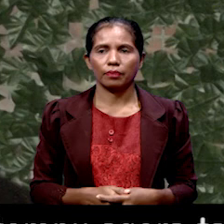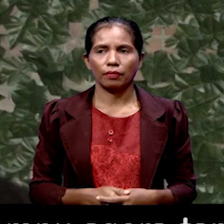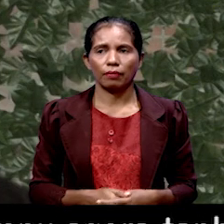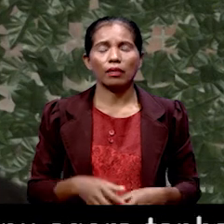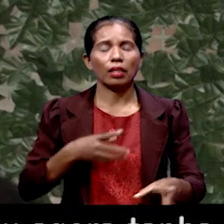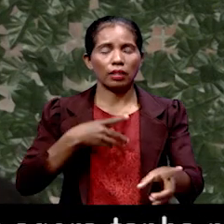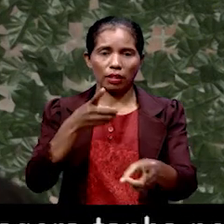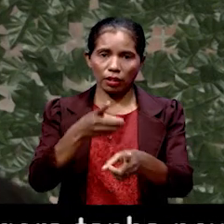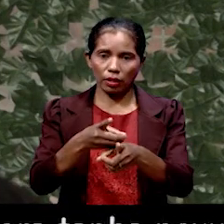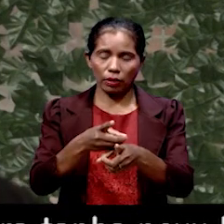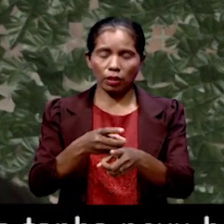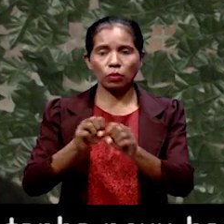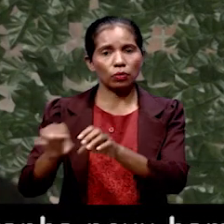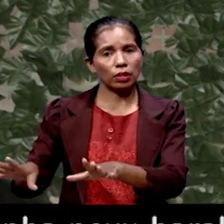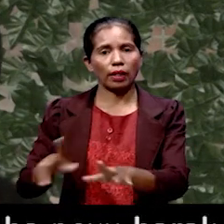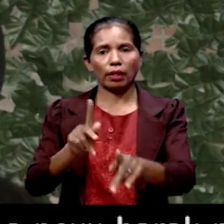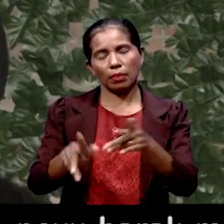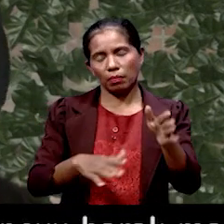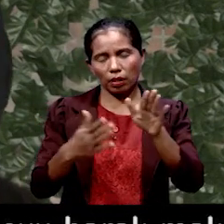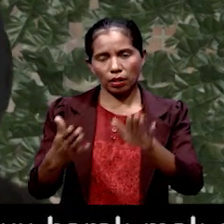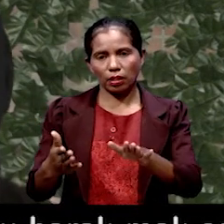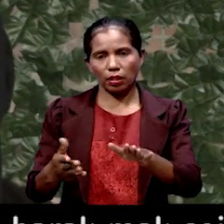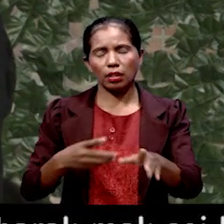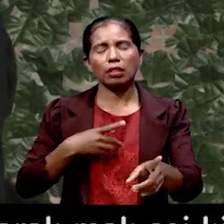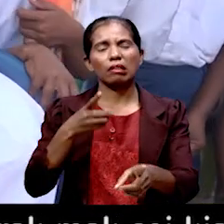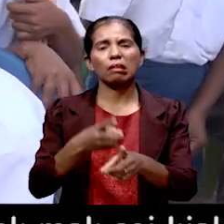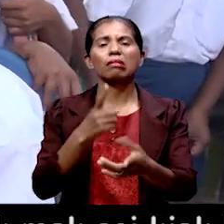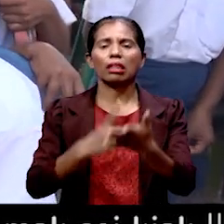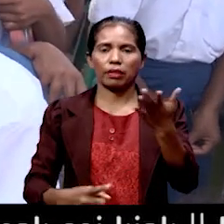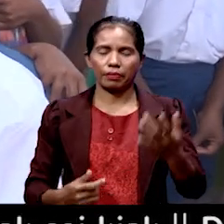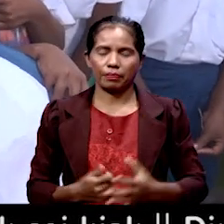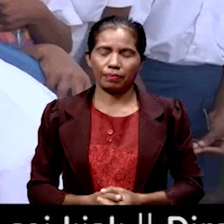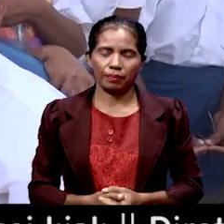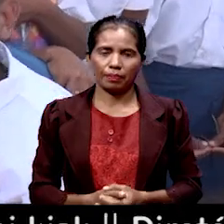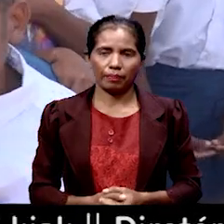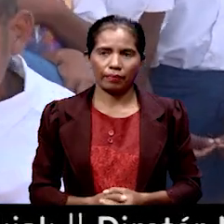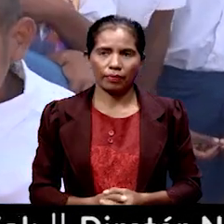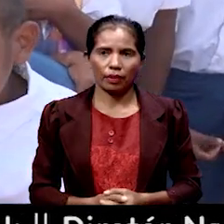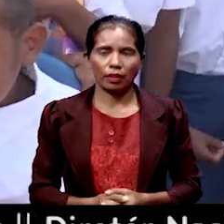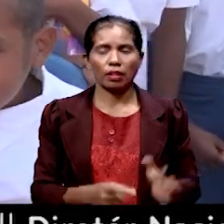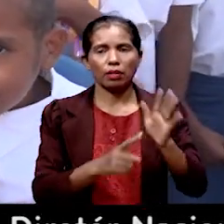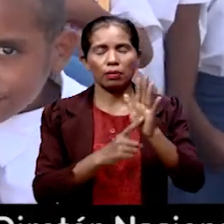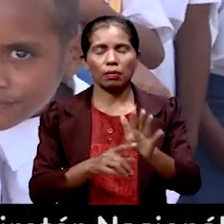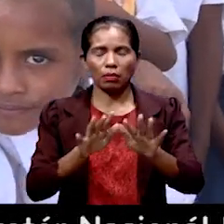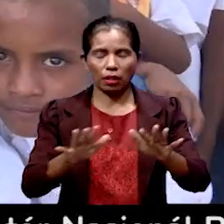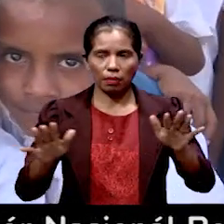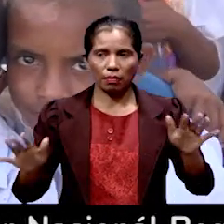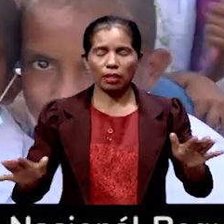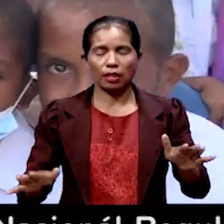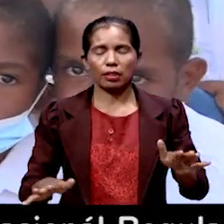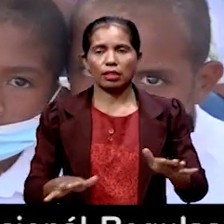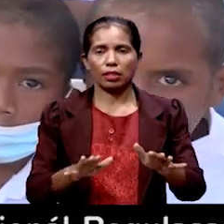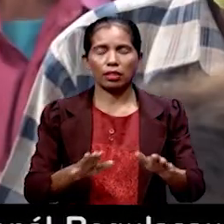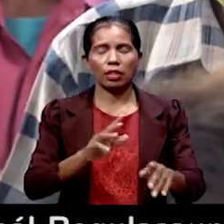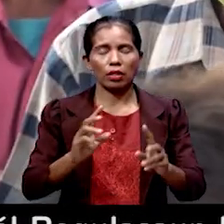Direto iida pa yung sika mga matan niya, may direto siya direto mga iyan. Além de nemos, se aplica para lavar a bolsa da mãe Sira,